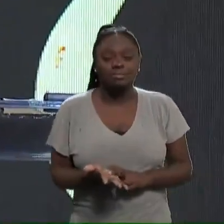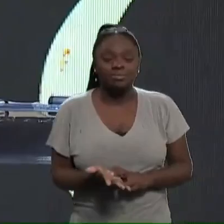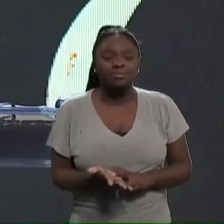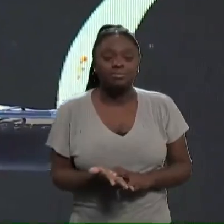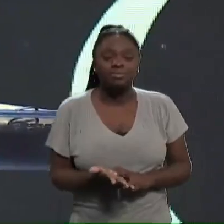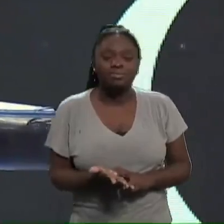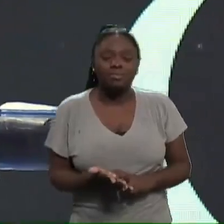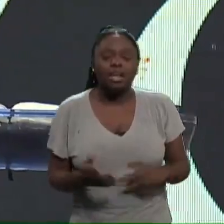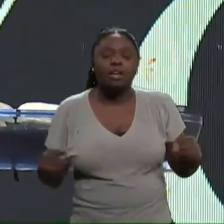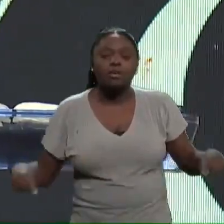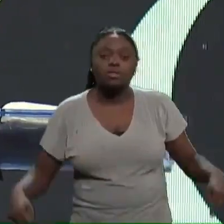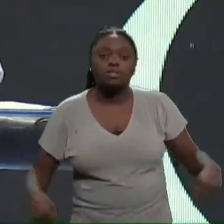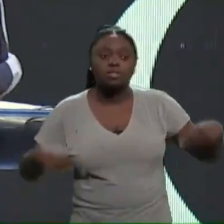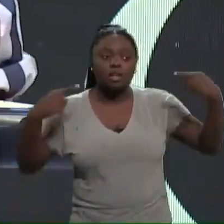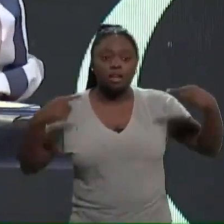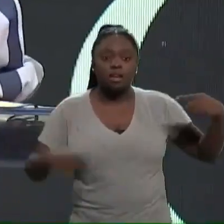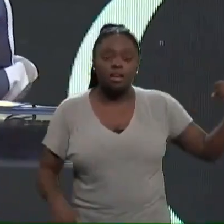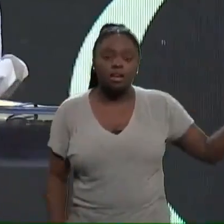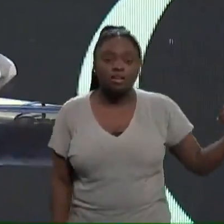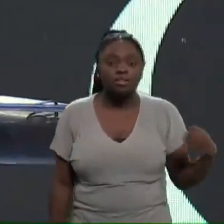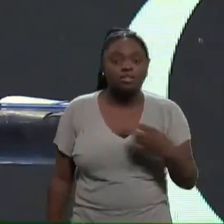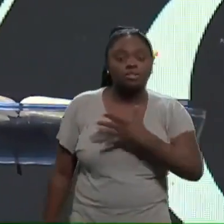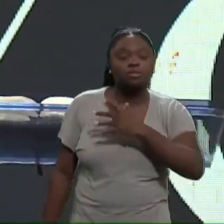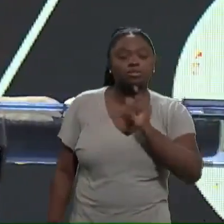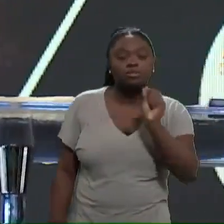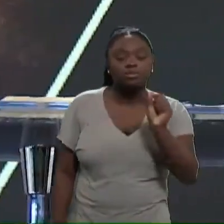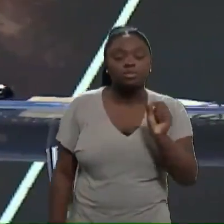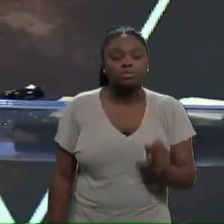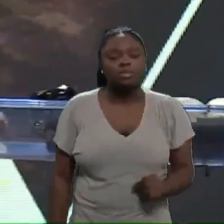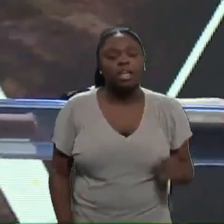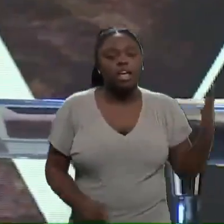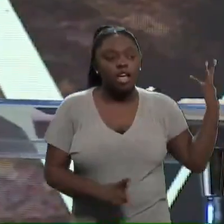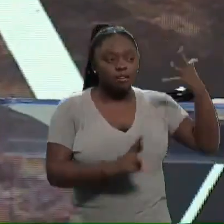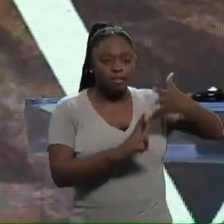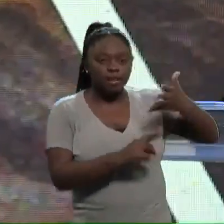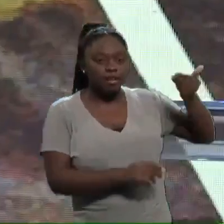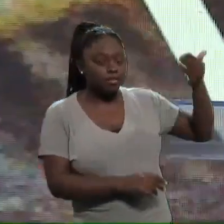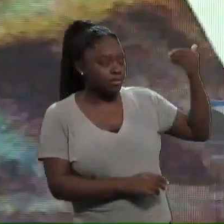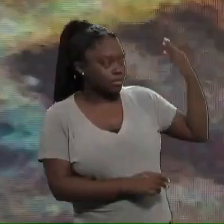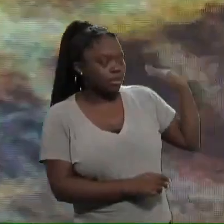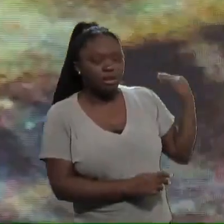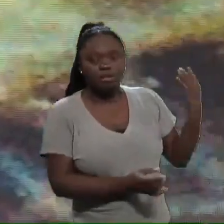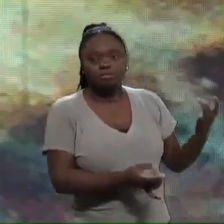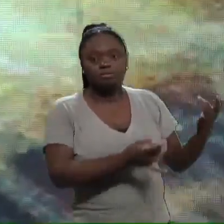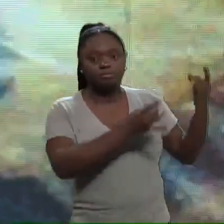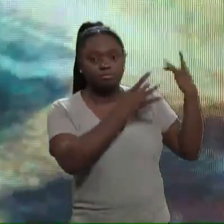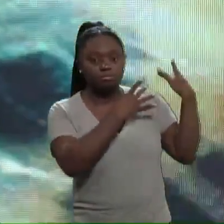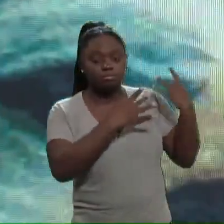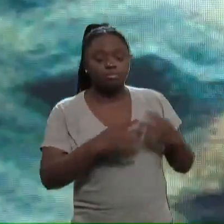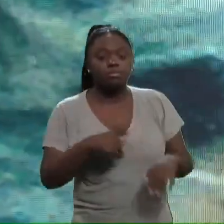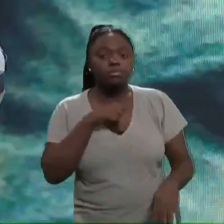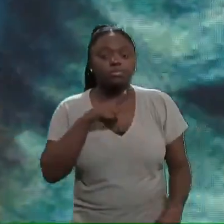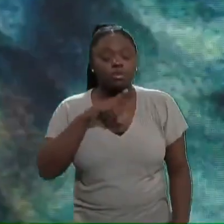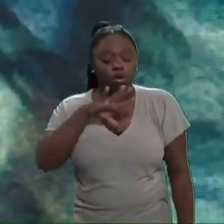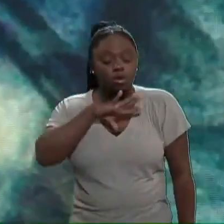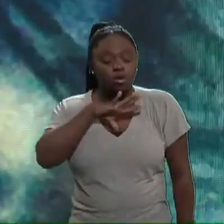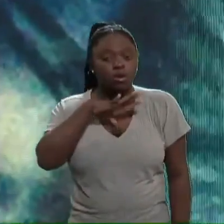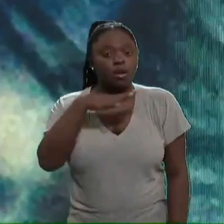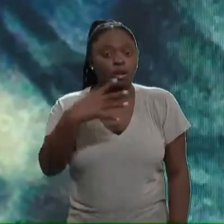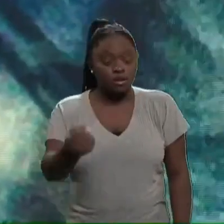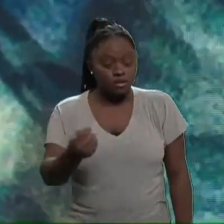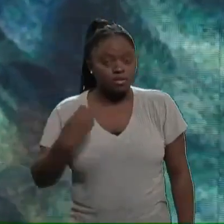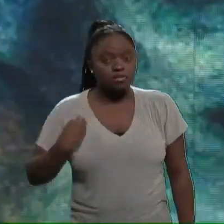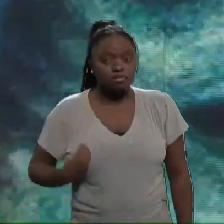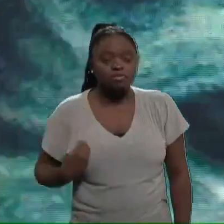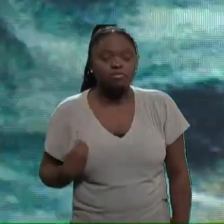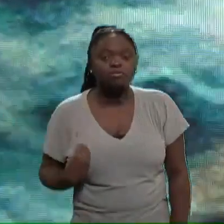O grande desafio do novo é largar como referência o antigo, para ter coragem para viver aquilo que você não tem